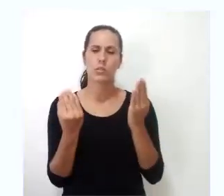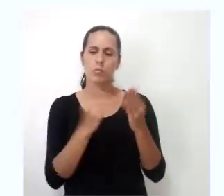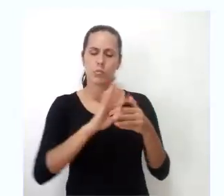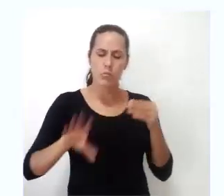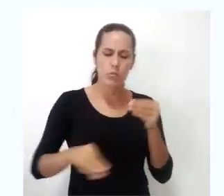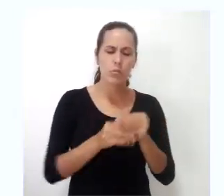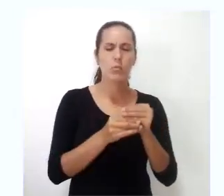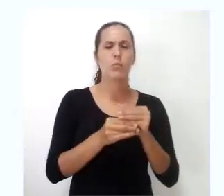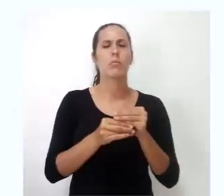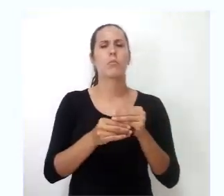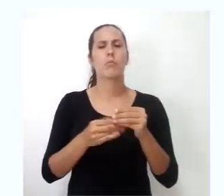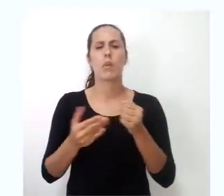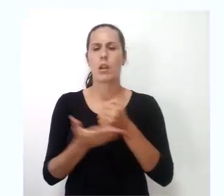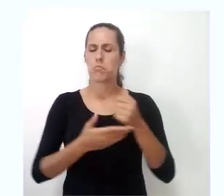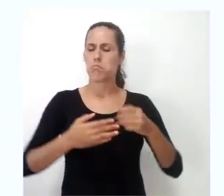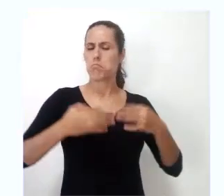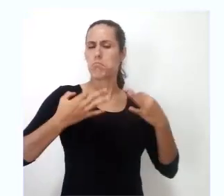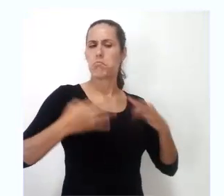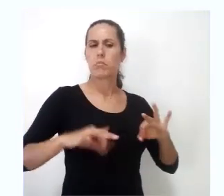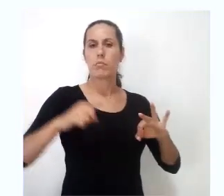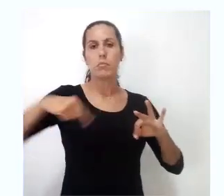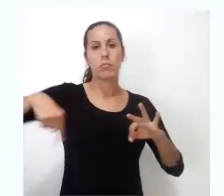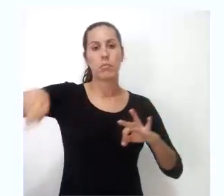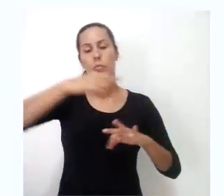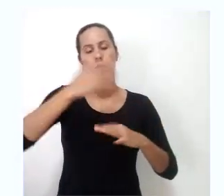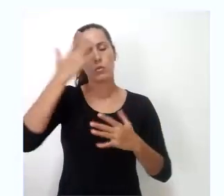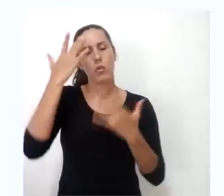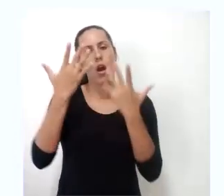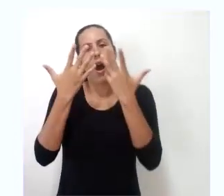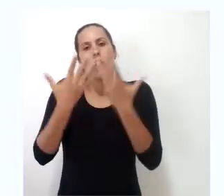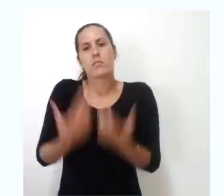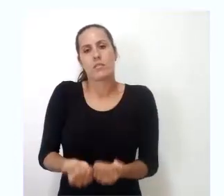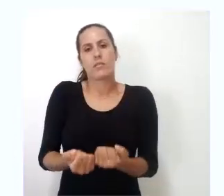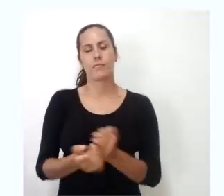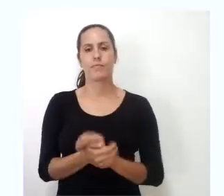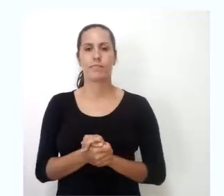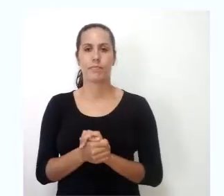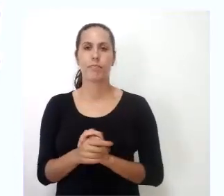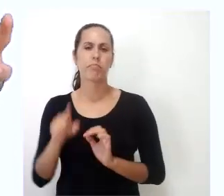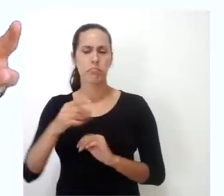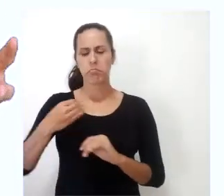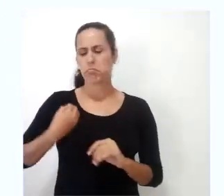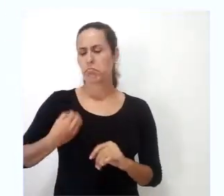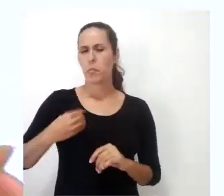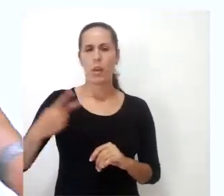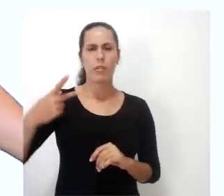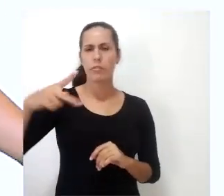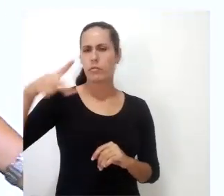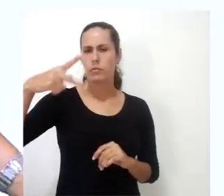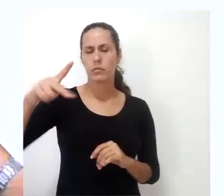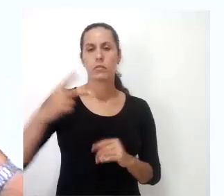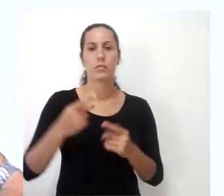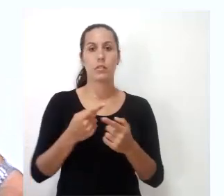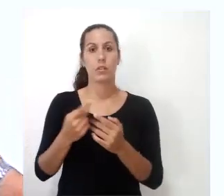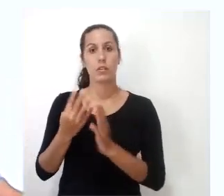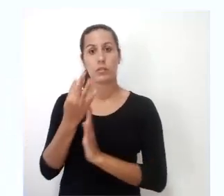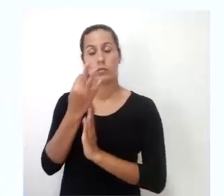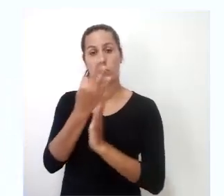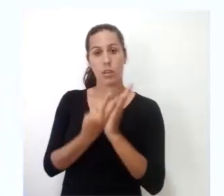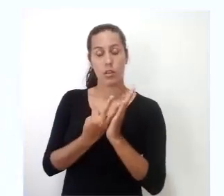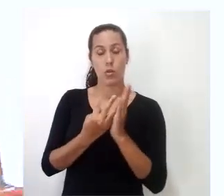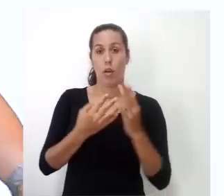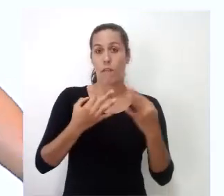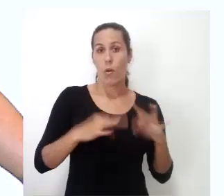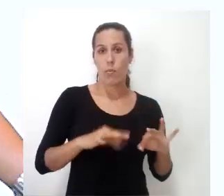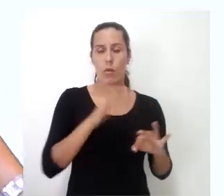sua ideia. Então é muito importante isso. Isso você vai ter em sua vida. Em uma questão formal, o